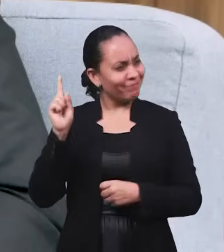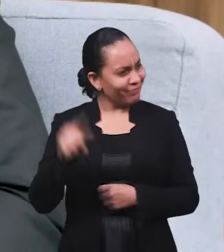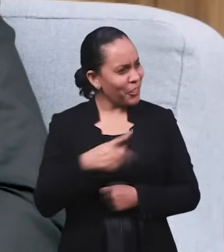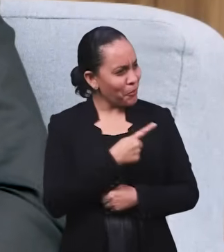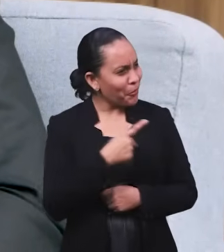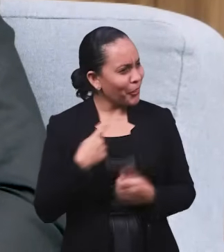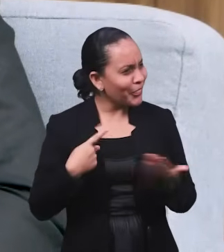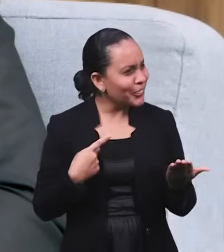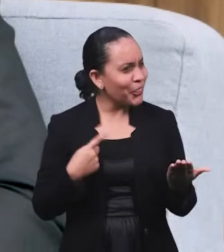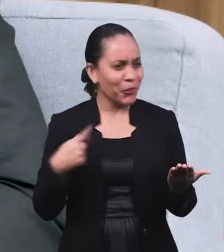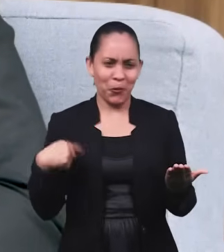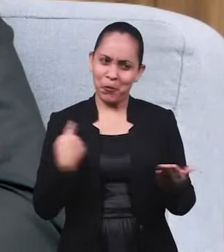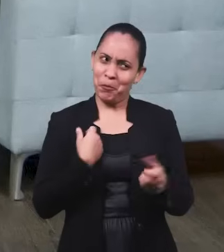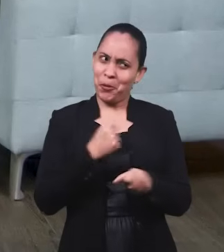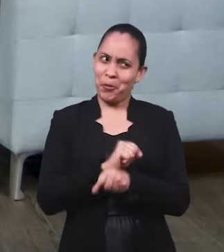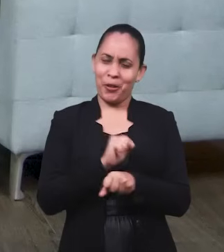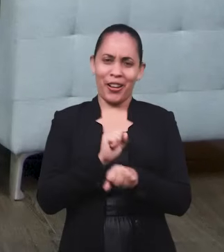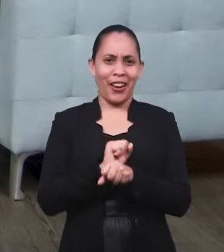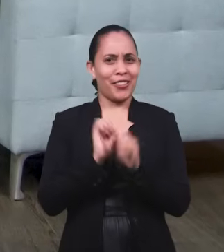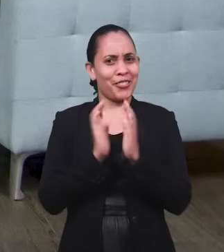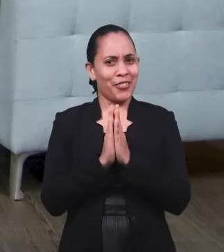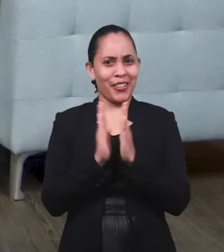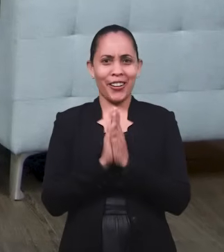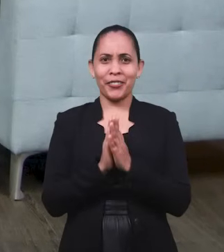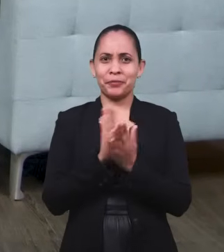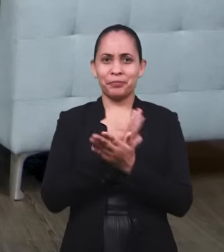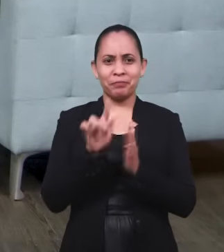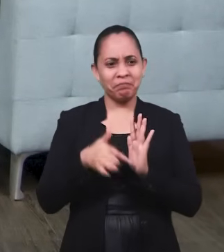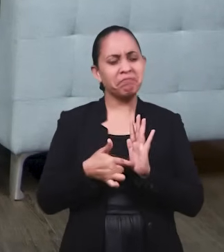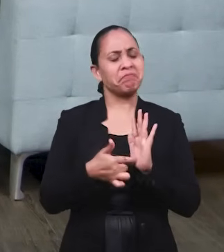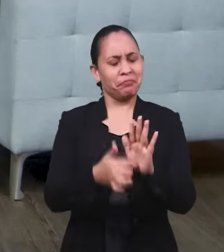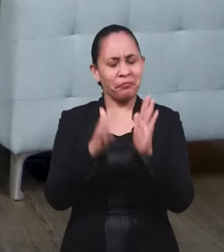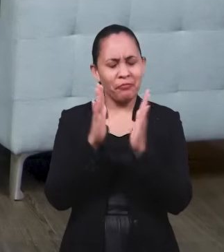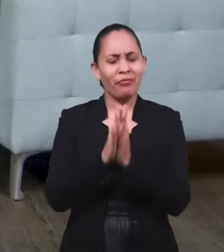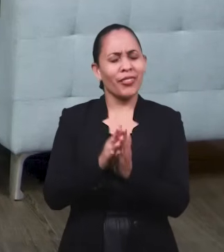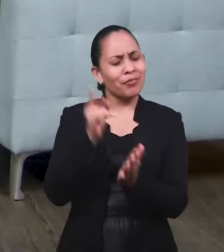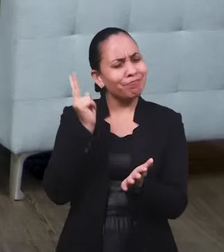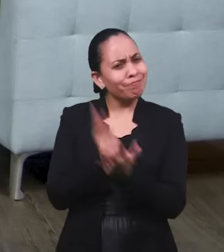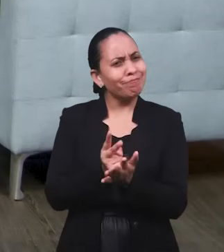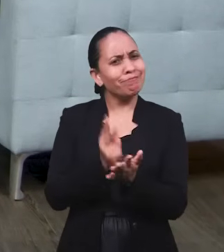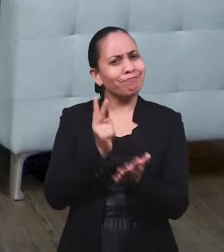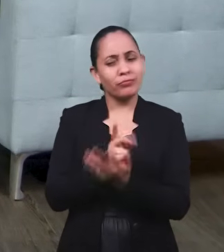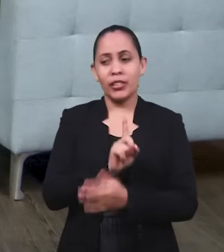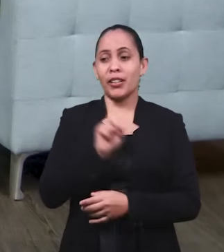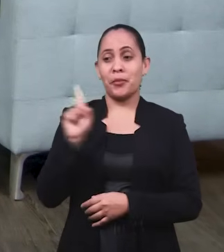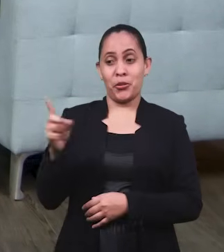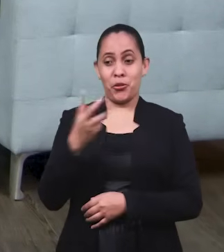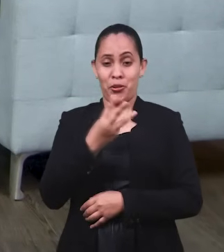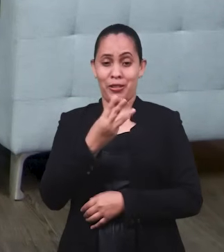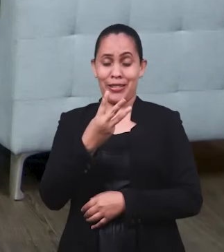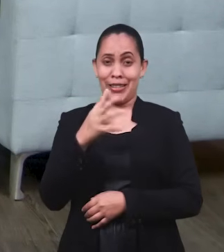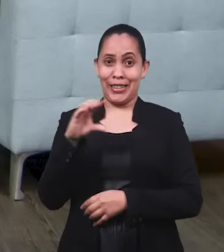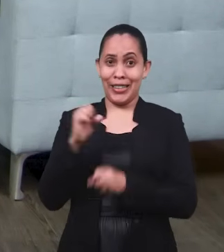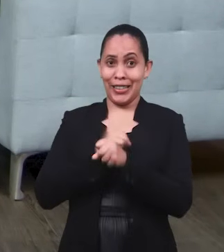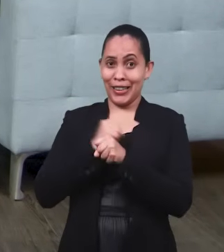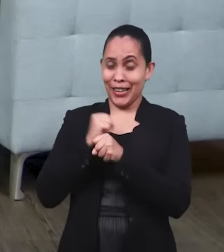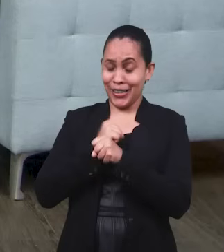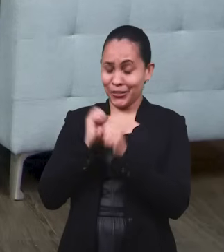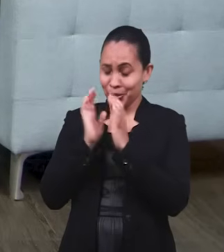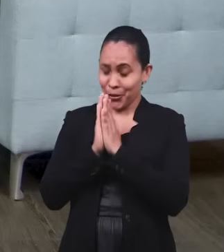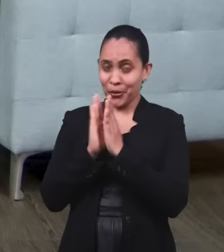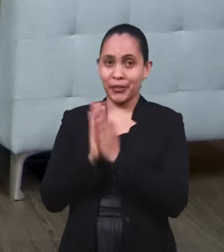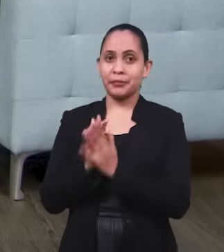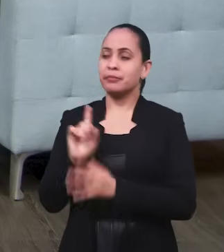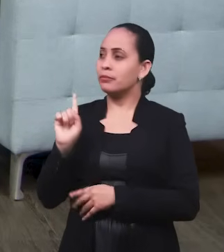mesmo, pastor Raniel? Nós não podemos parar de orar. A palavra, inclusive, fala, orai sem cessar. A nossa irmã está orando há 30 anos e tendo experiência com o